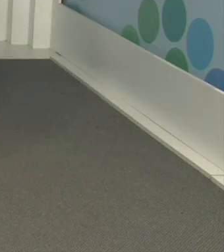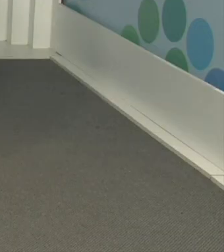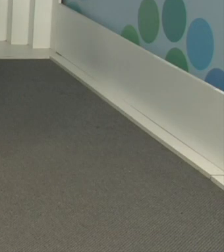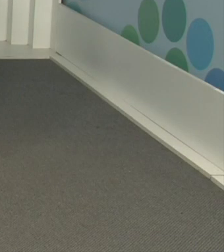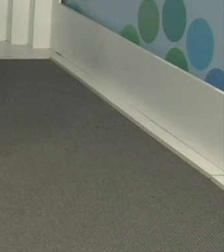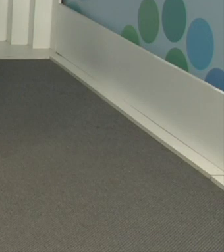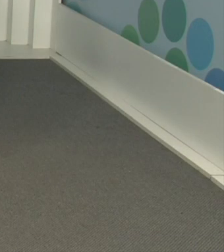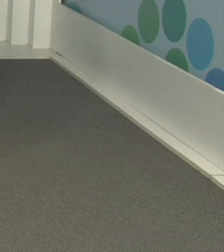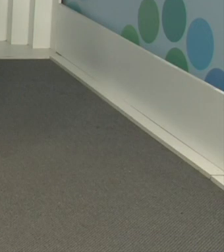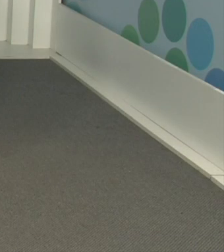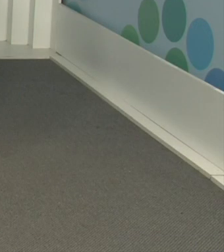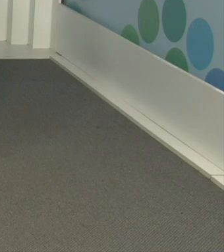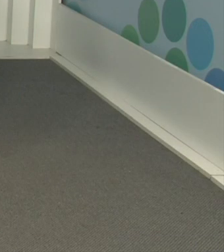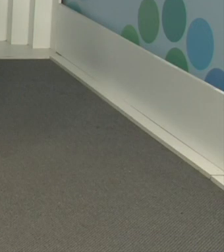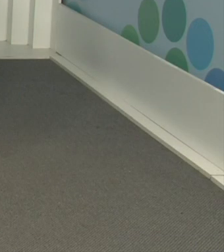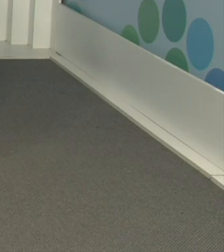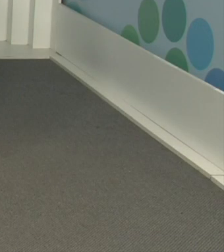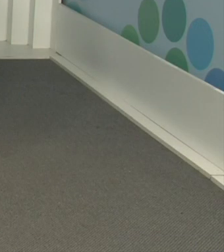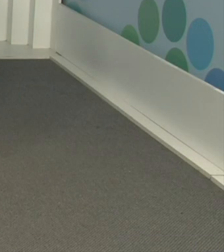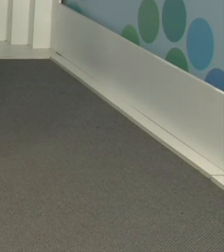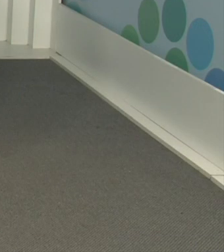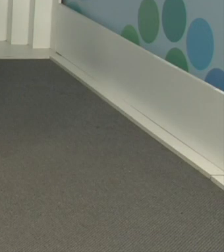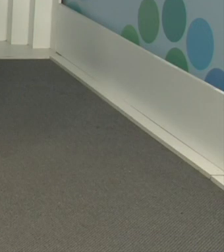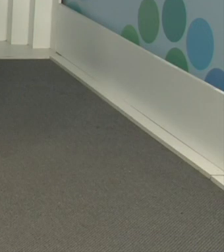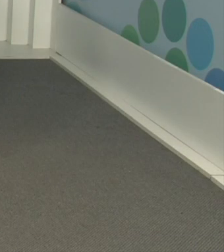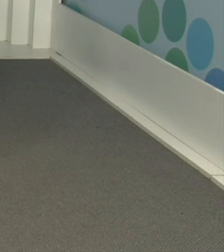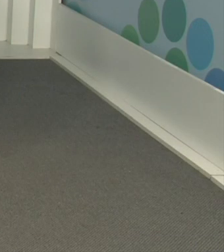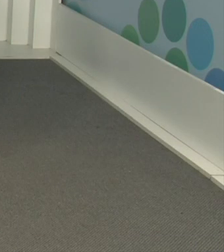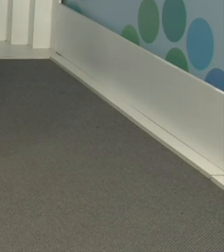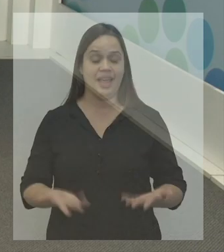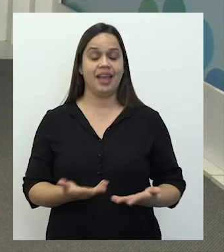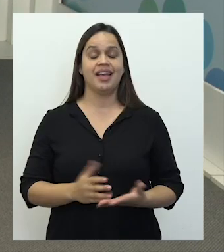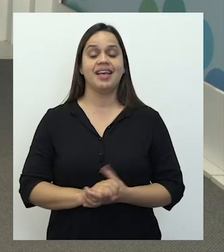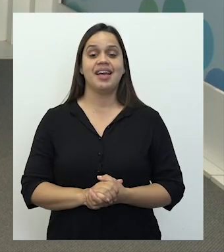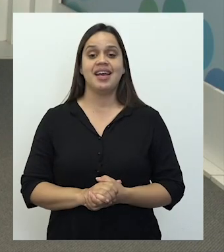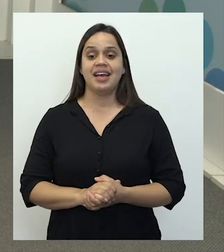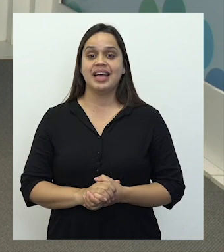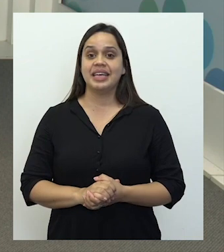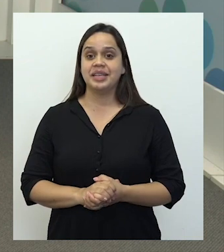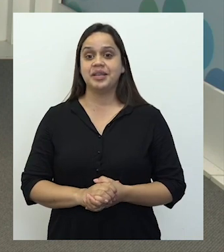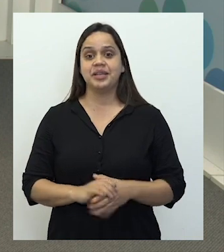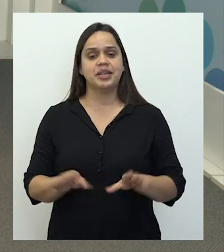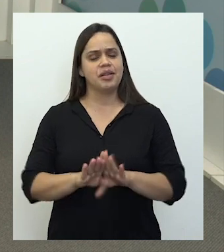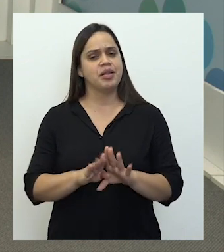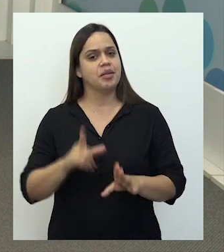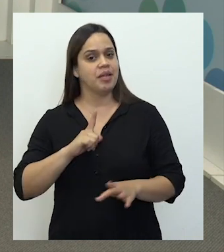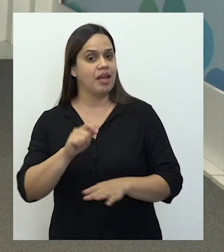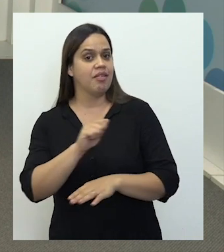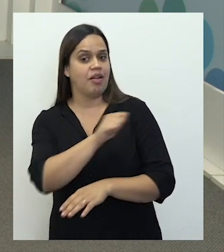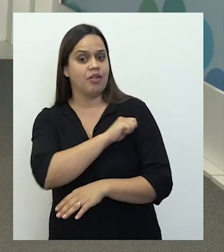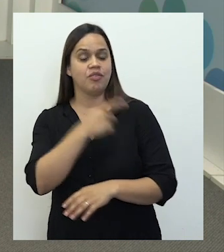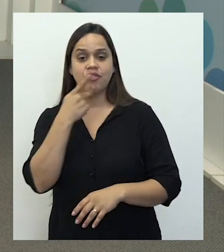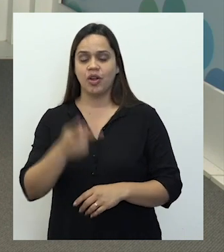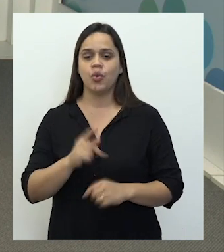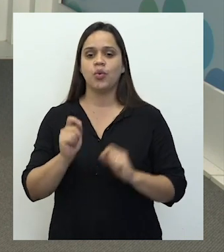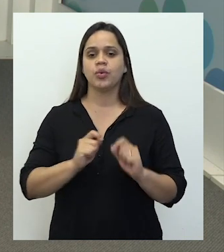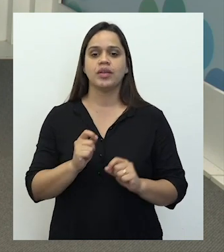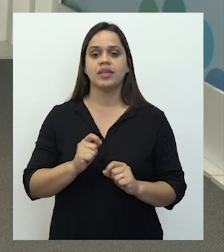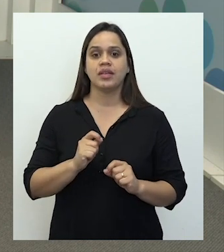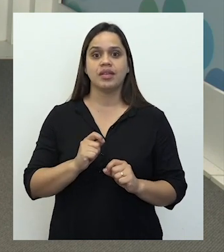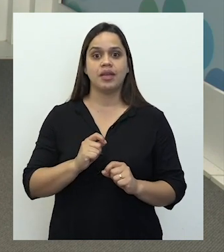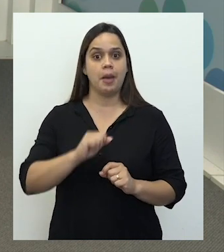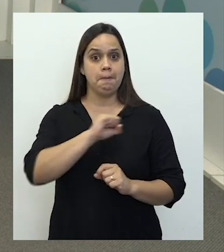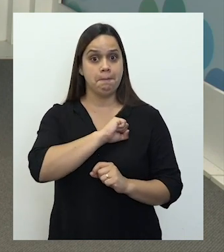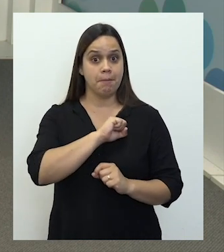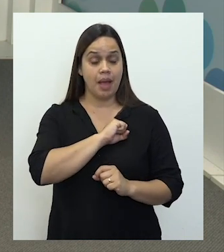Então, muita gente participando, muita gente aqui respondendo para a nossa professora. Ah, então, até inclusive os filmes que gostam, surgiu o Patriota aqui. E com